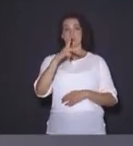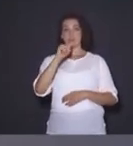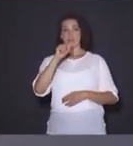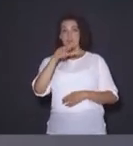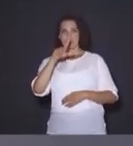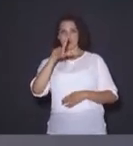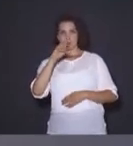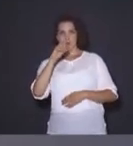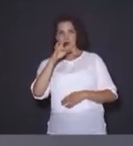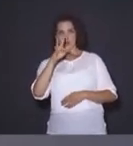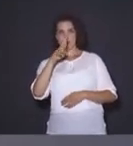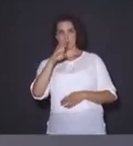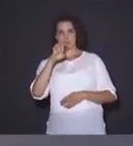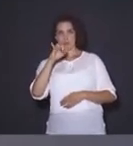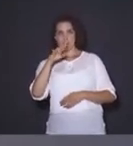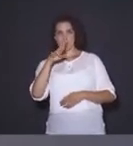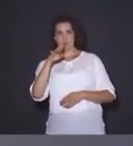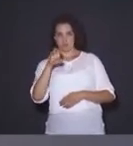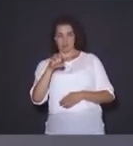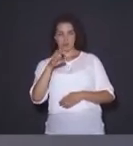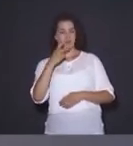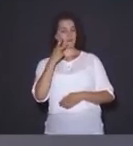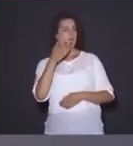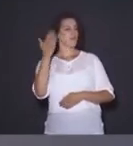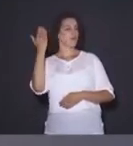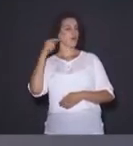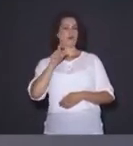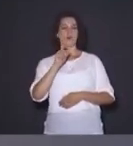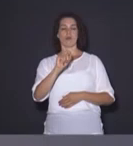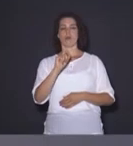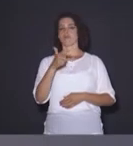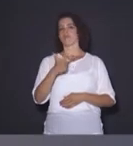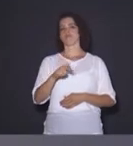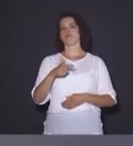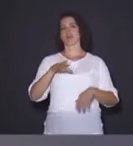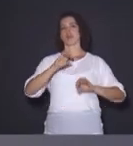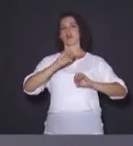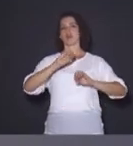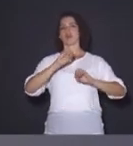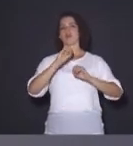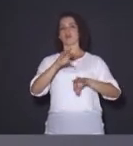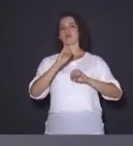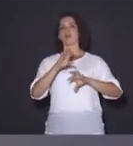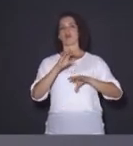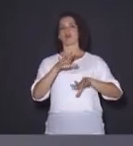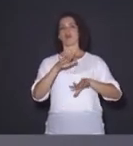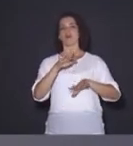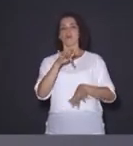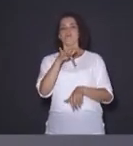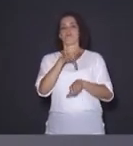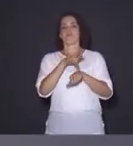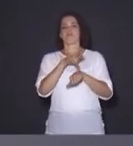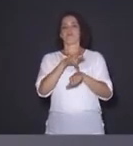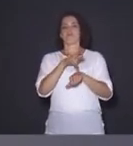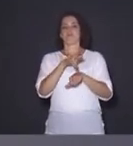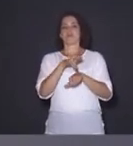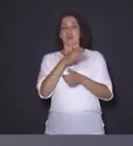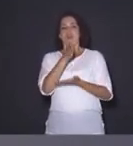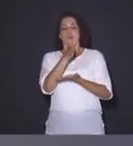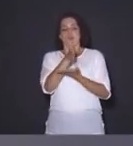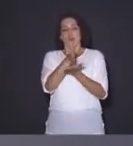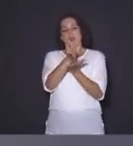odiado hoje no país dizia que não existe uma educação neutra e toda vez que o educador evita a questão